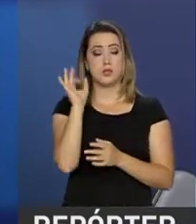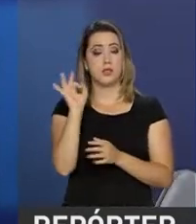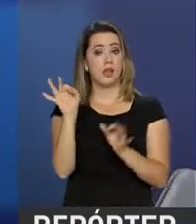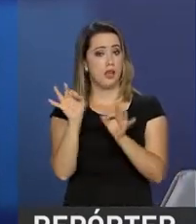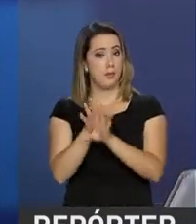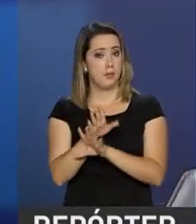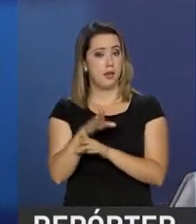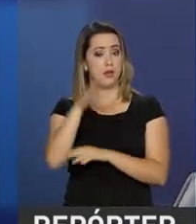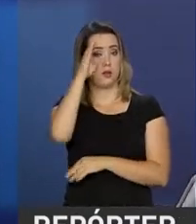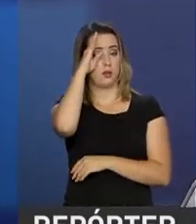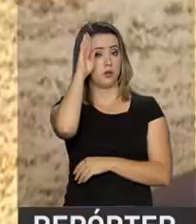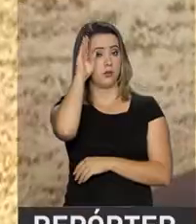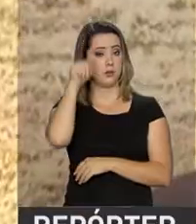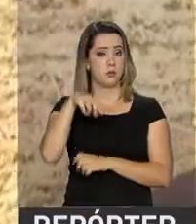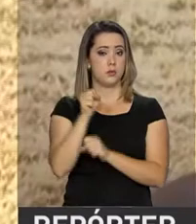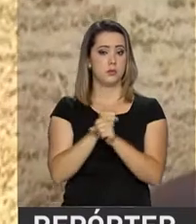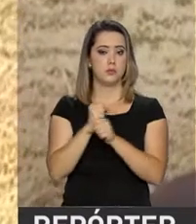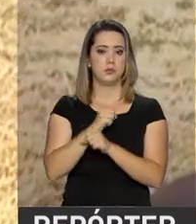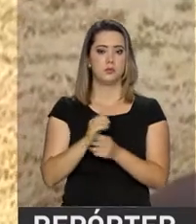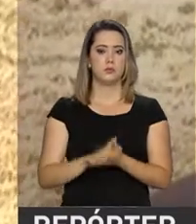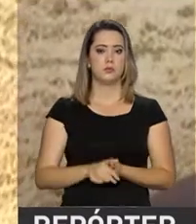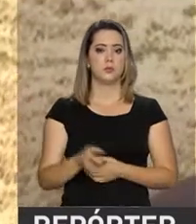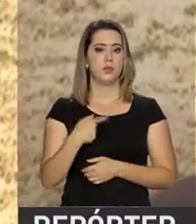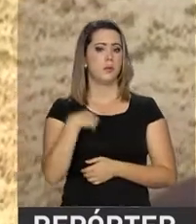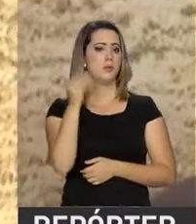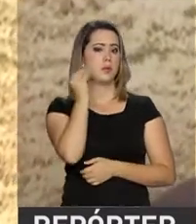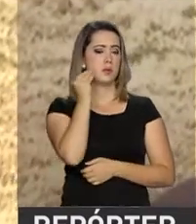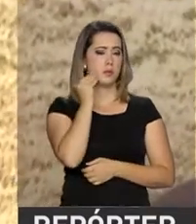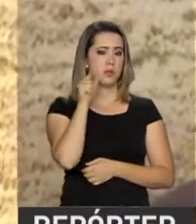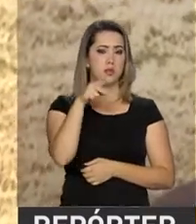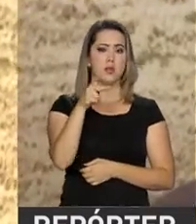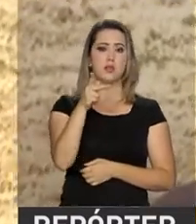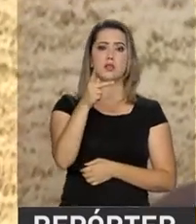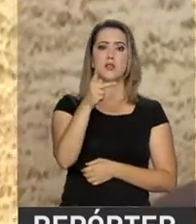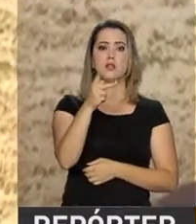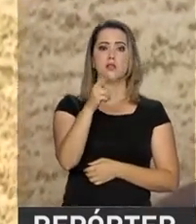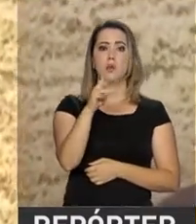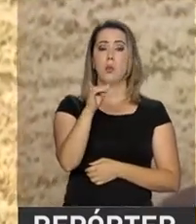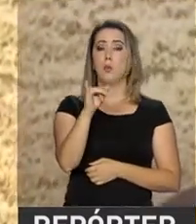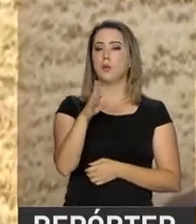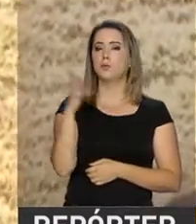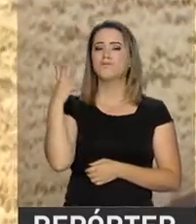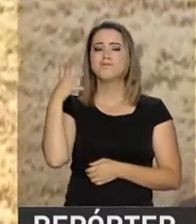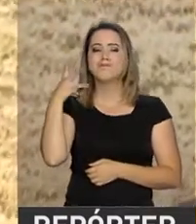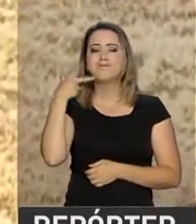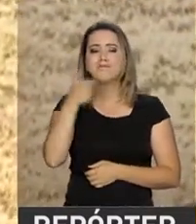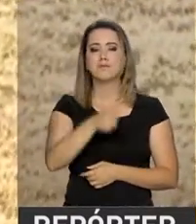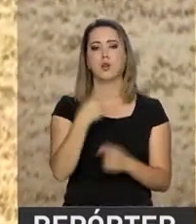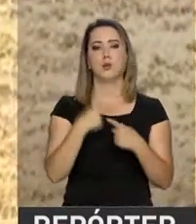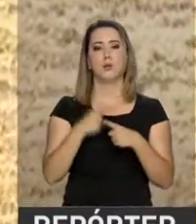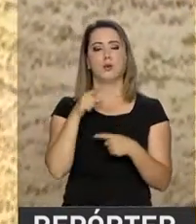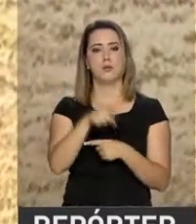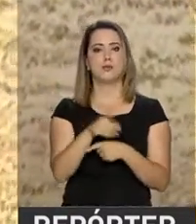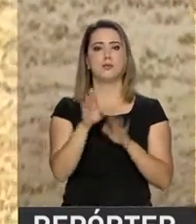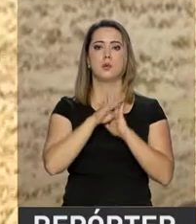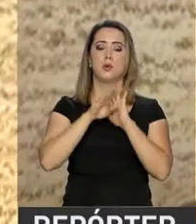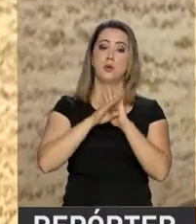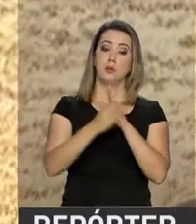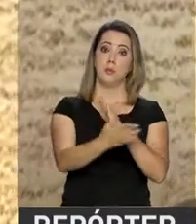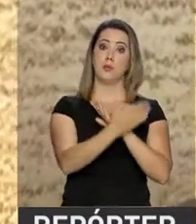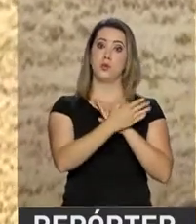avaliados neste ano é a minha experiência com prouni é maravilhosa porque a partir desse programa eu